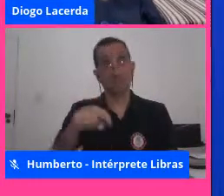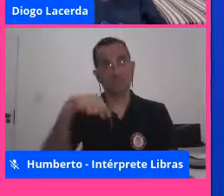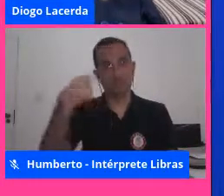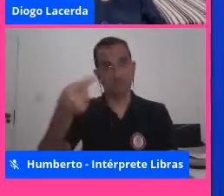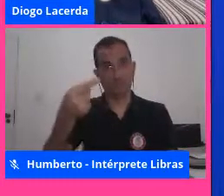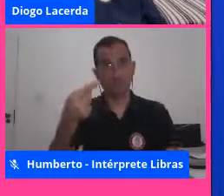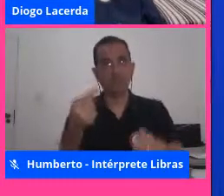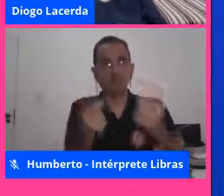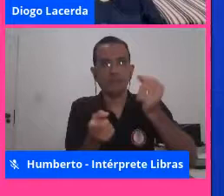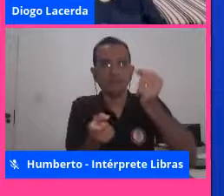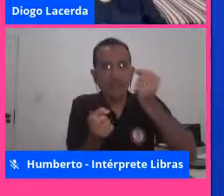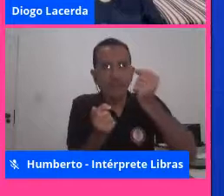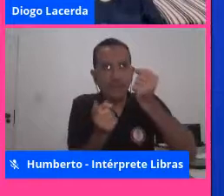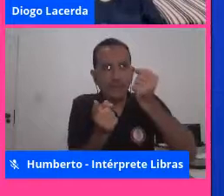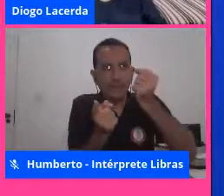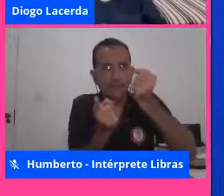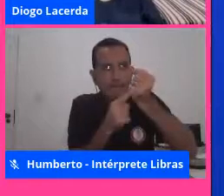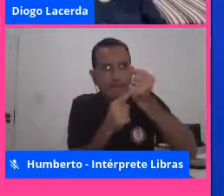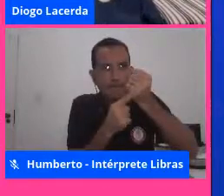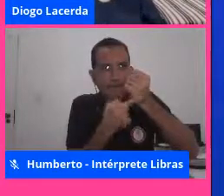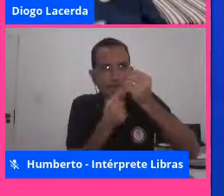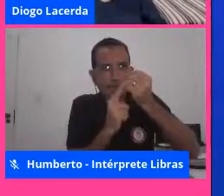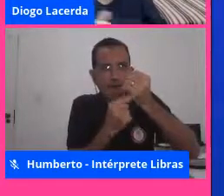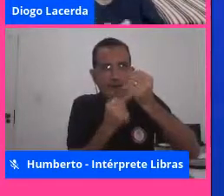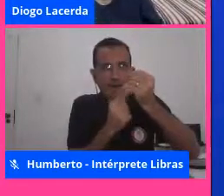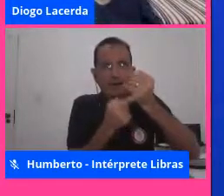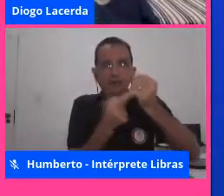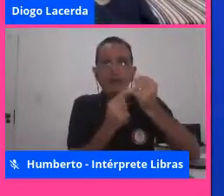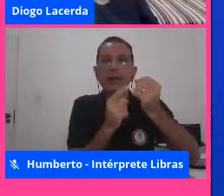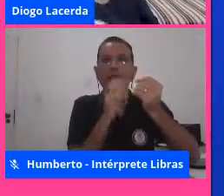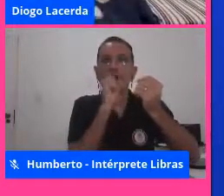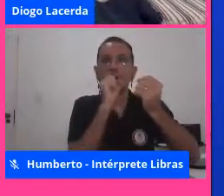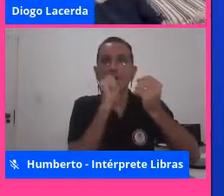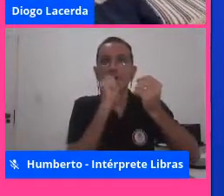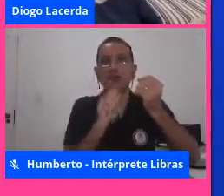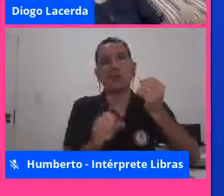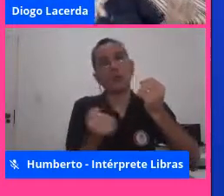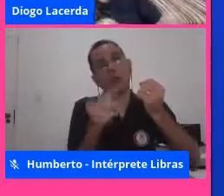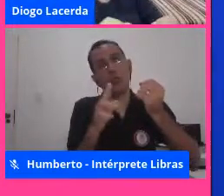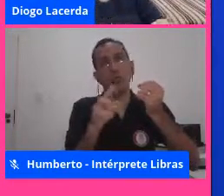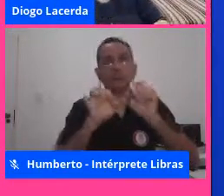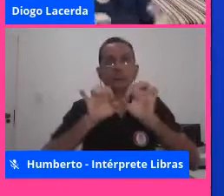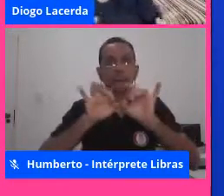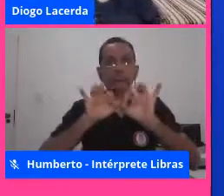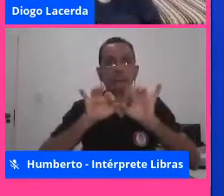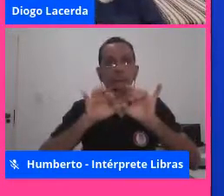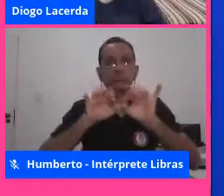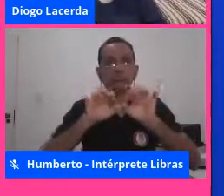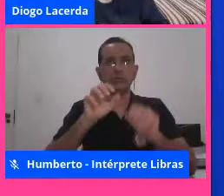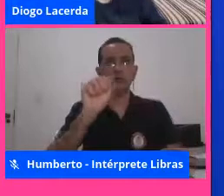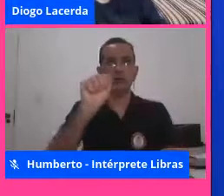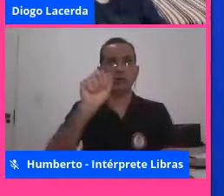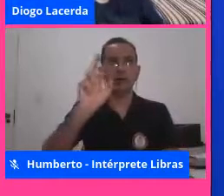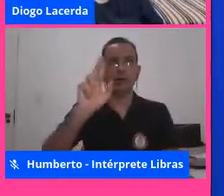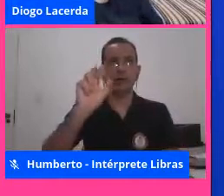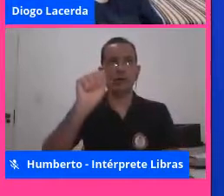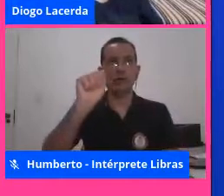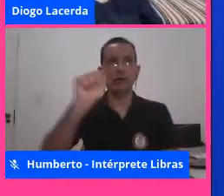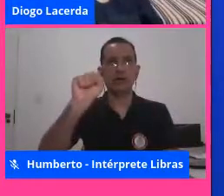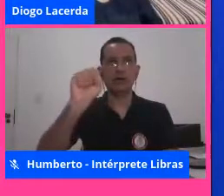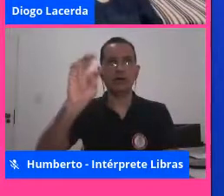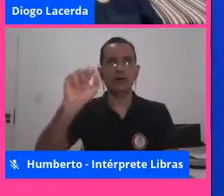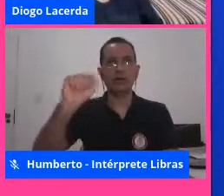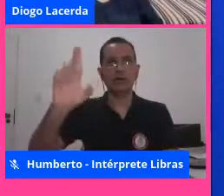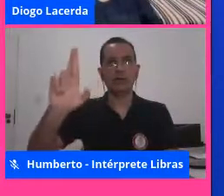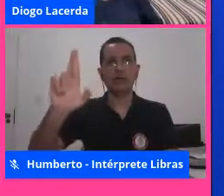clicar nessa parede e vai clicar no fundo ou simplesmente digitar nessa parede, arrastar 2 milímetros. E aqui,